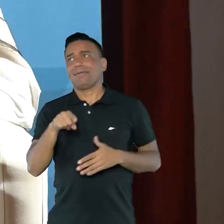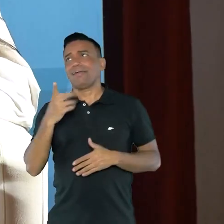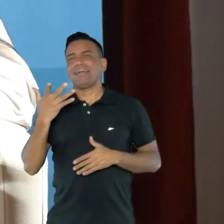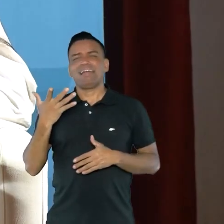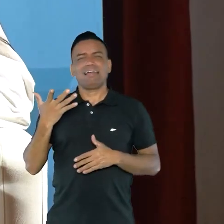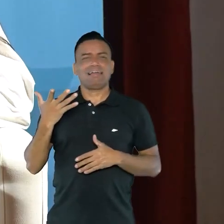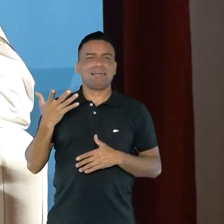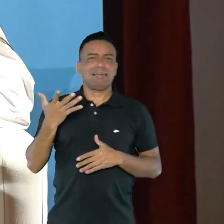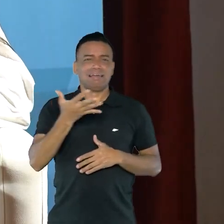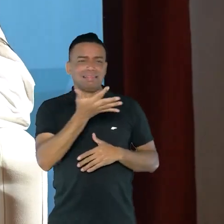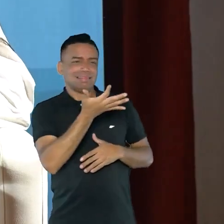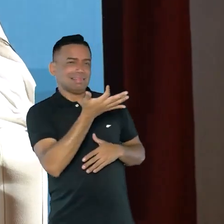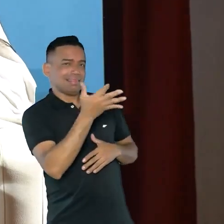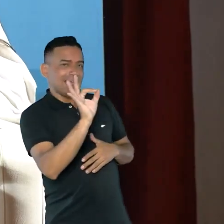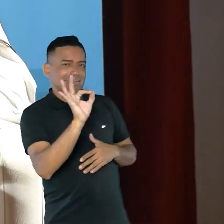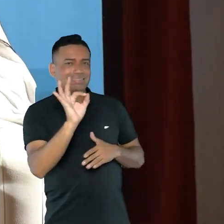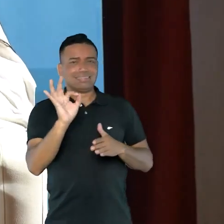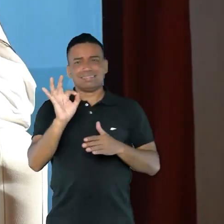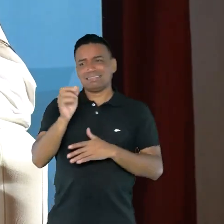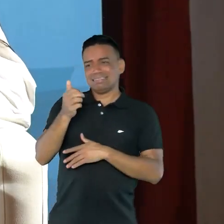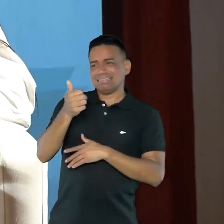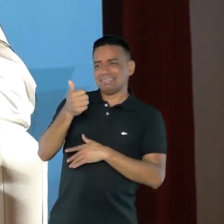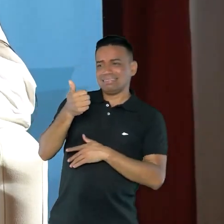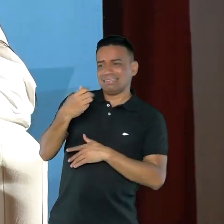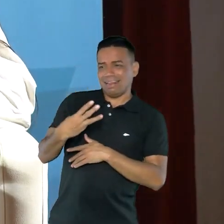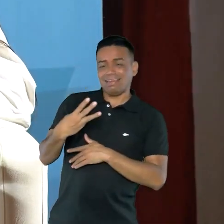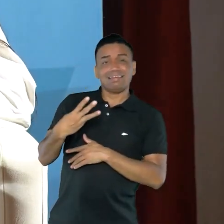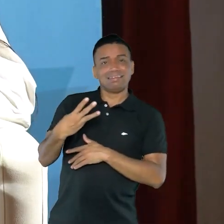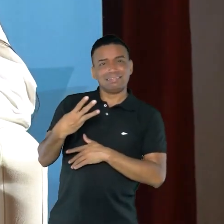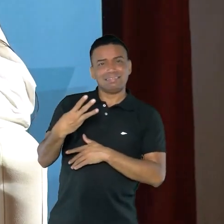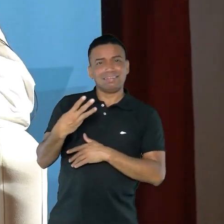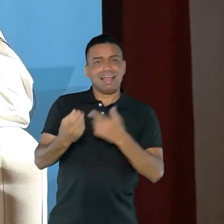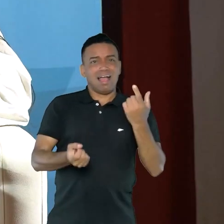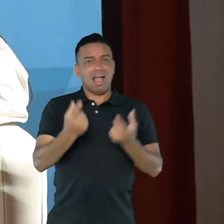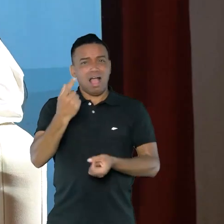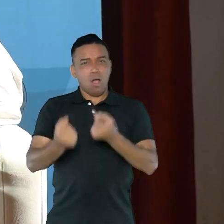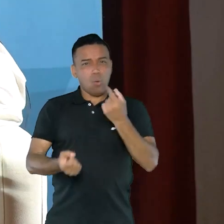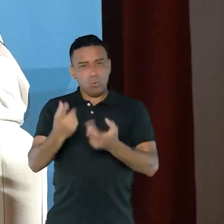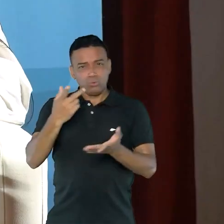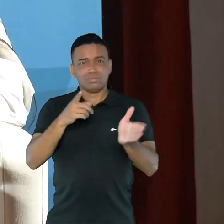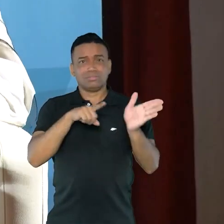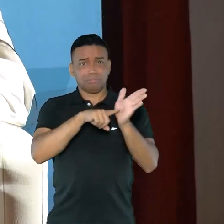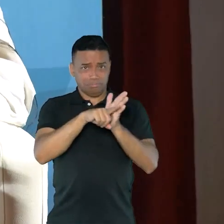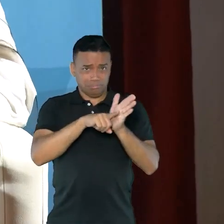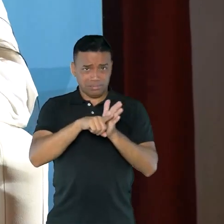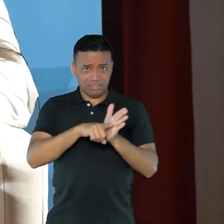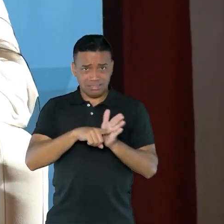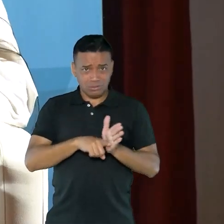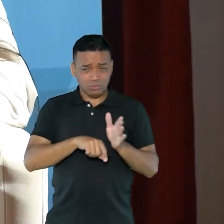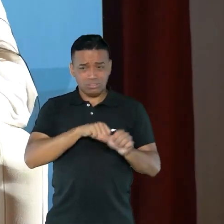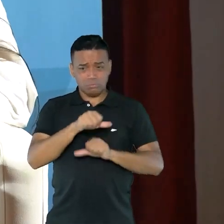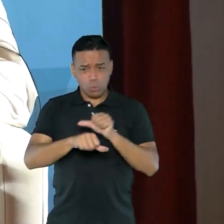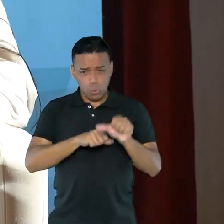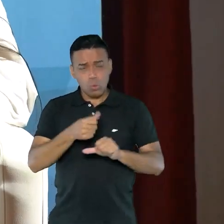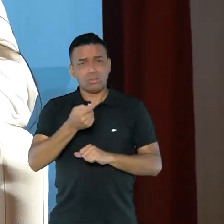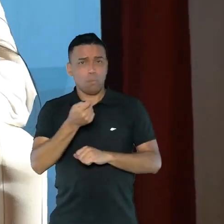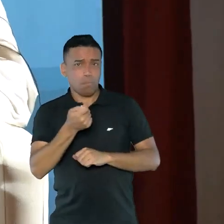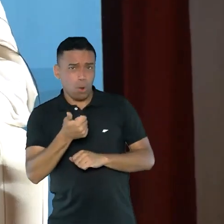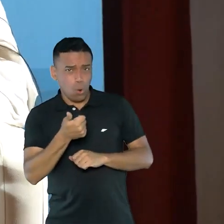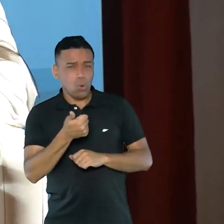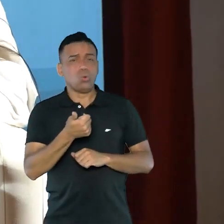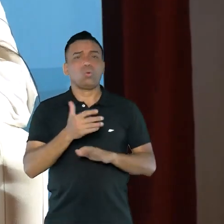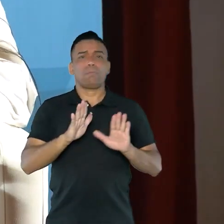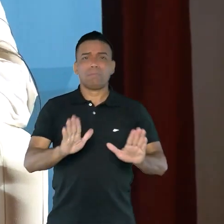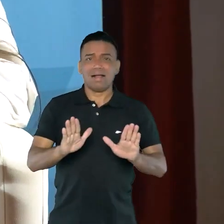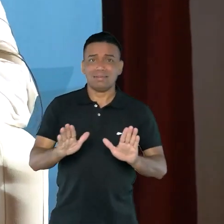de 10 a 13, tem alguns pesquisadores que mudam um pouquinho isso, mas